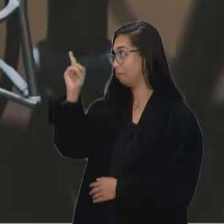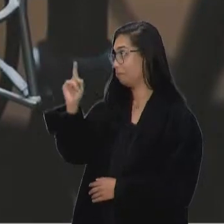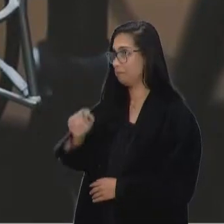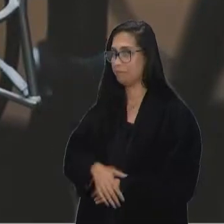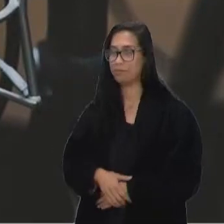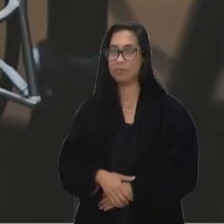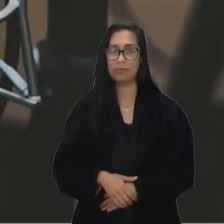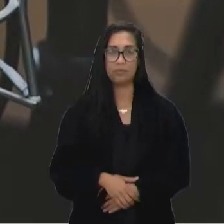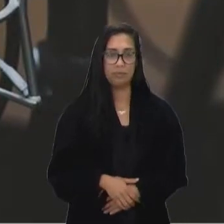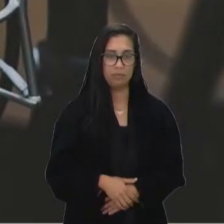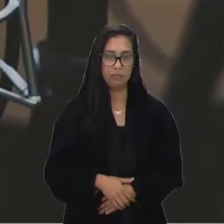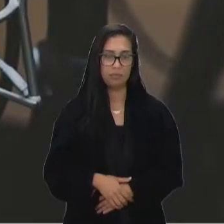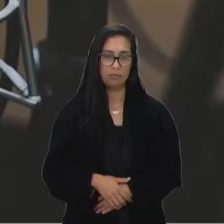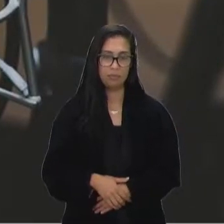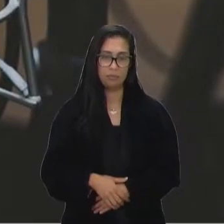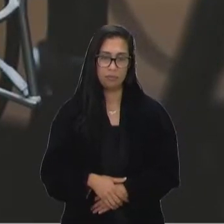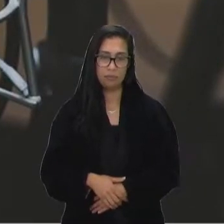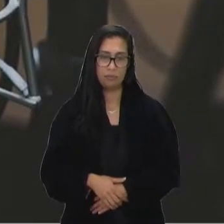aí,